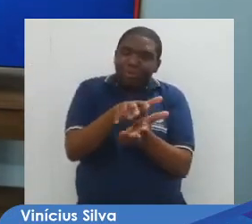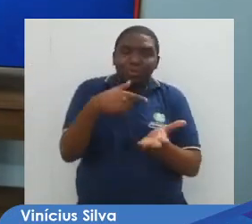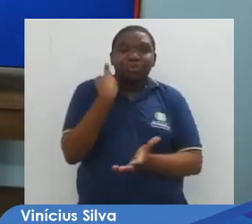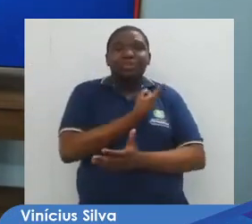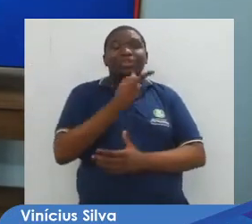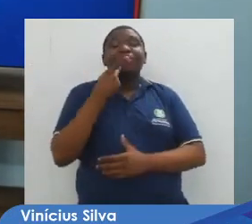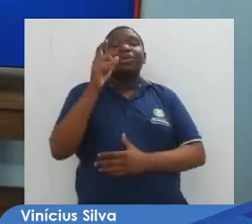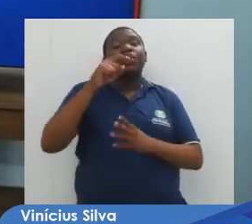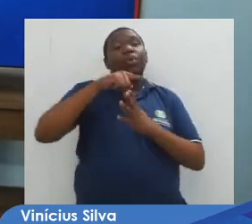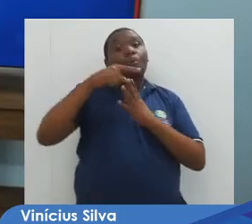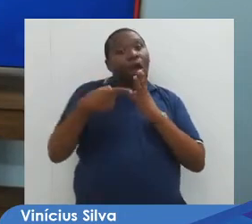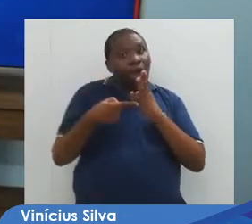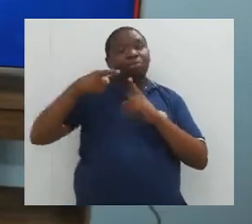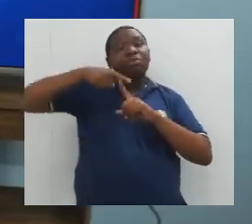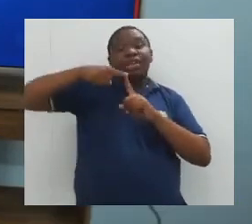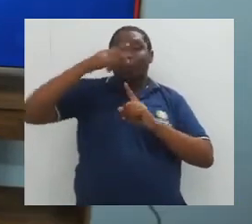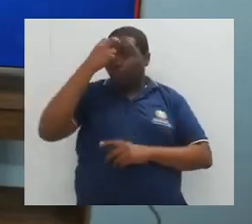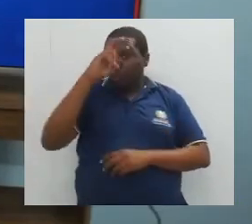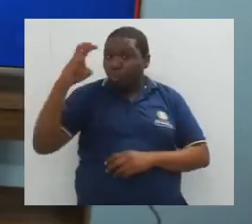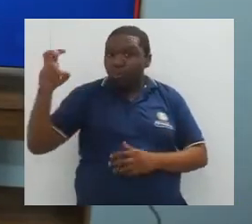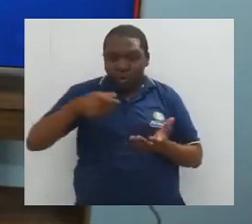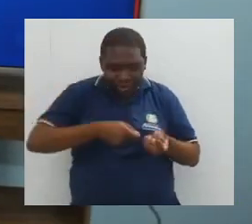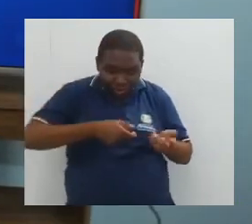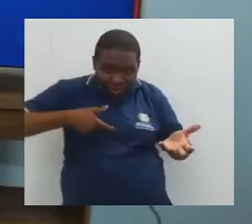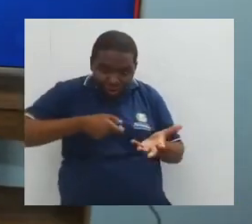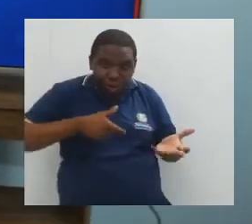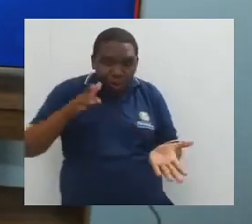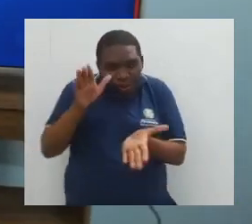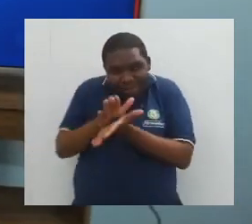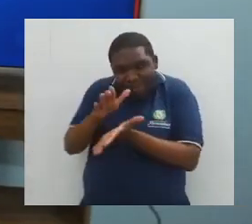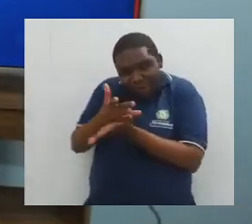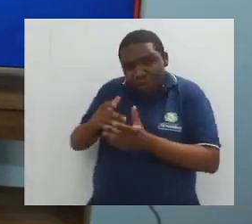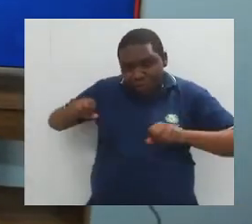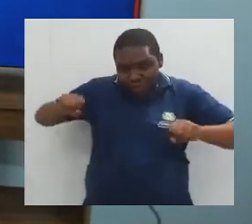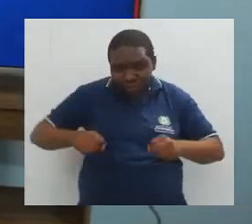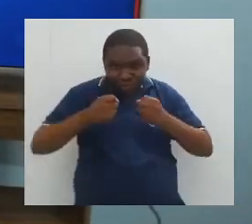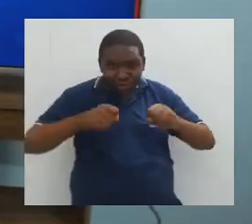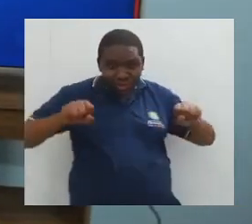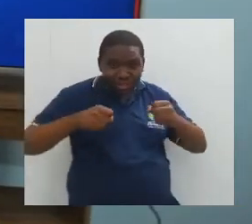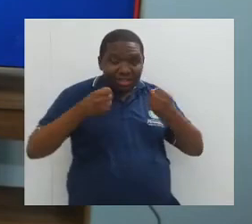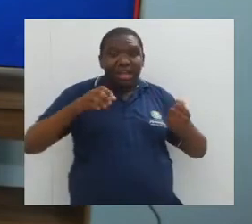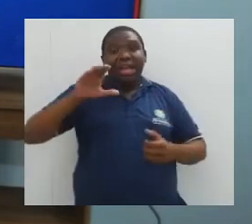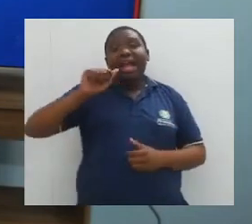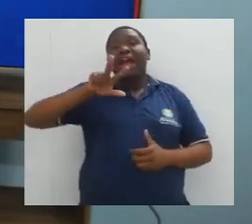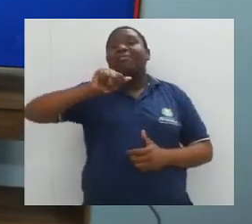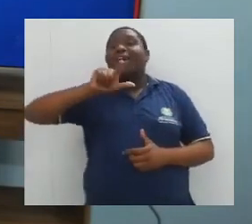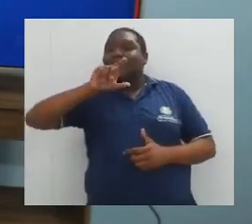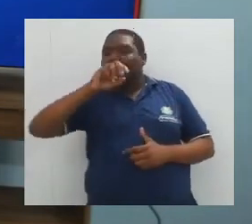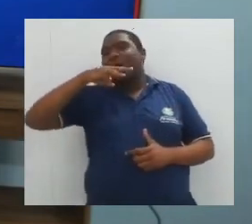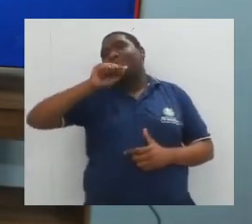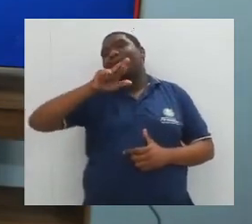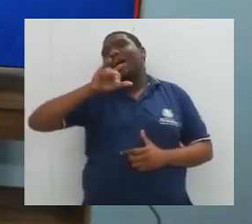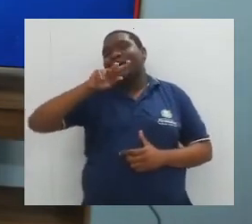sobre 4 manifestações culturais: caboclinho, coco, ciranda e cavalo marinho. Na aula de